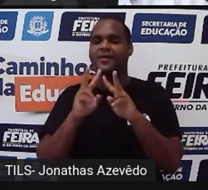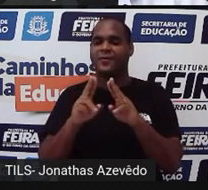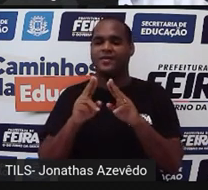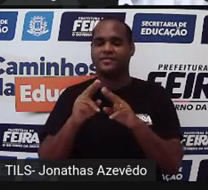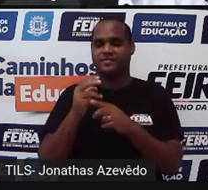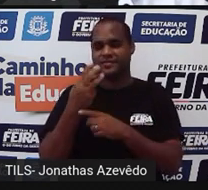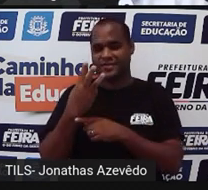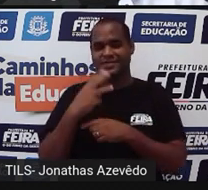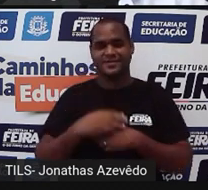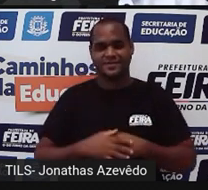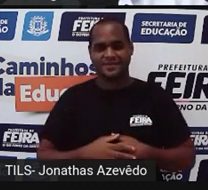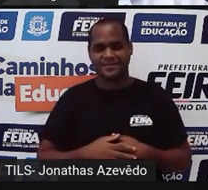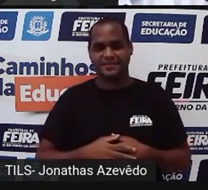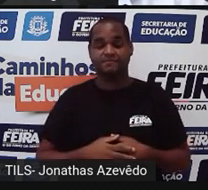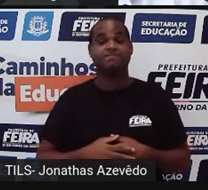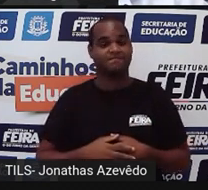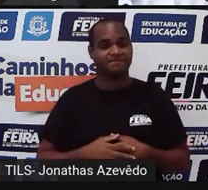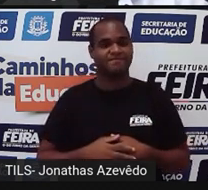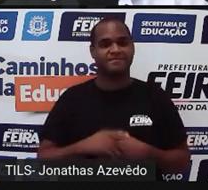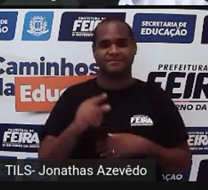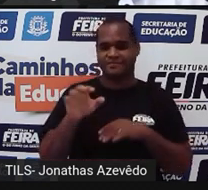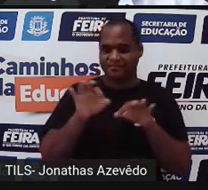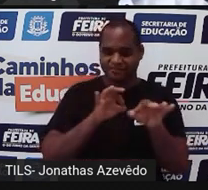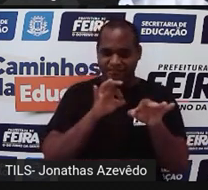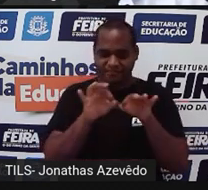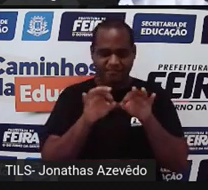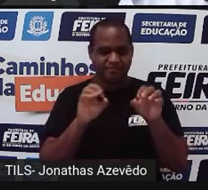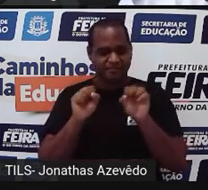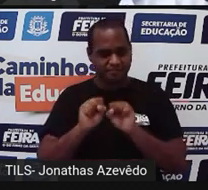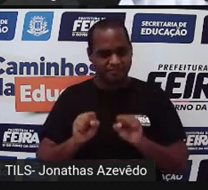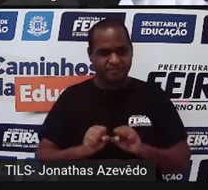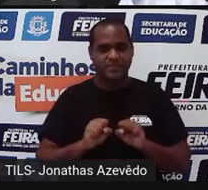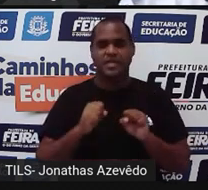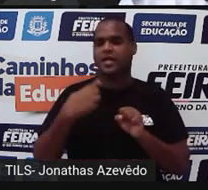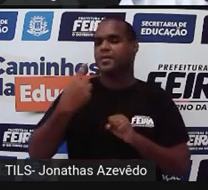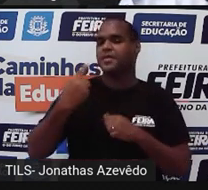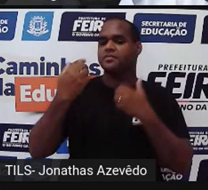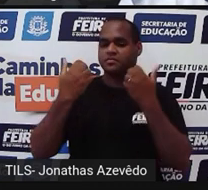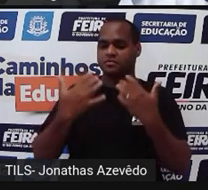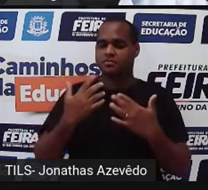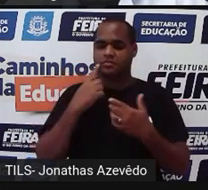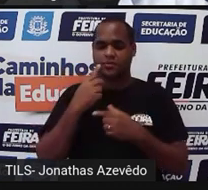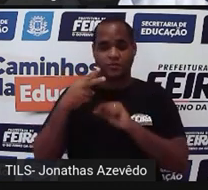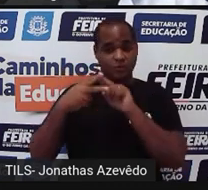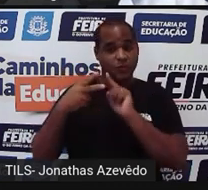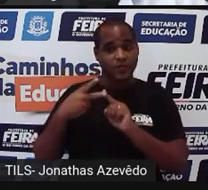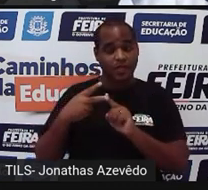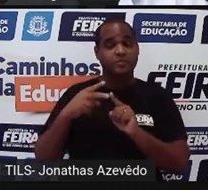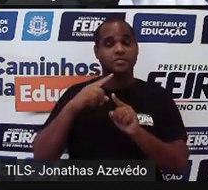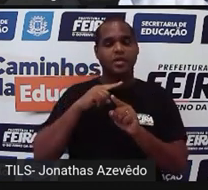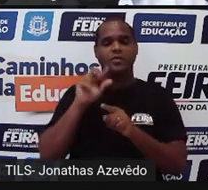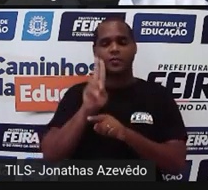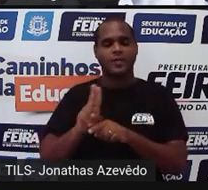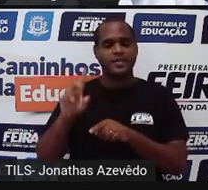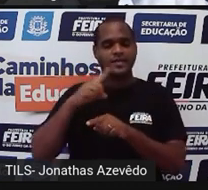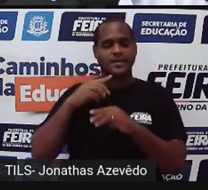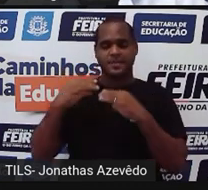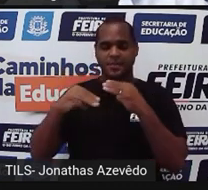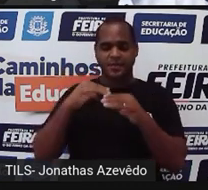3. E aí, resolvemos o sistema de equação de primeiro grau com duas incógnitas usando o método